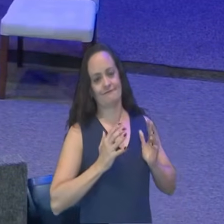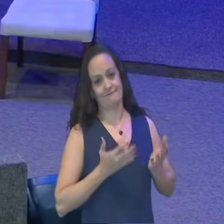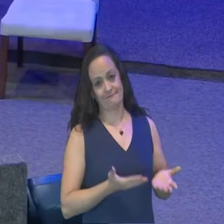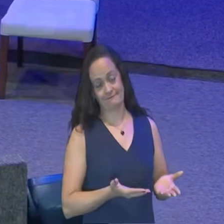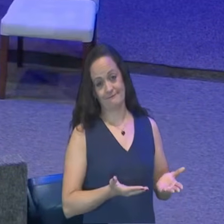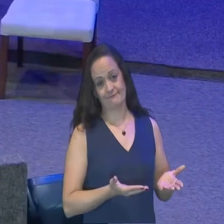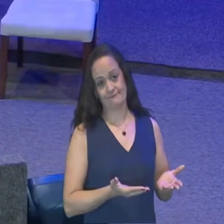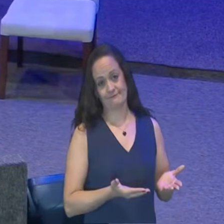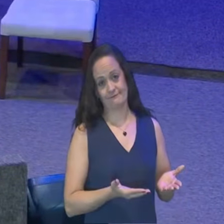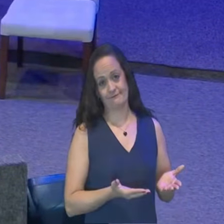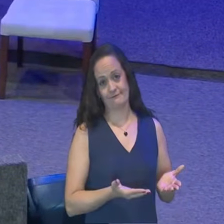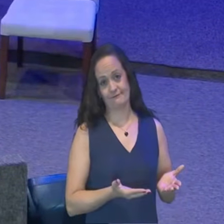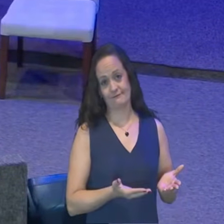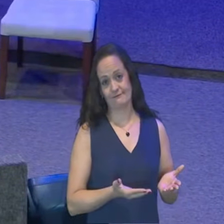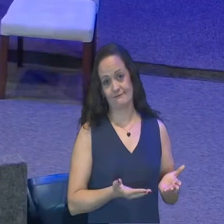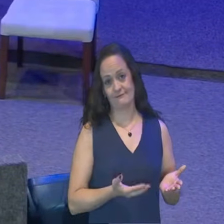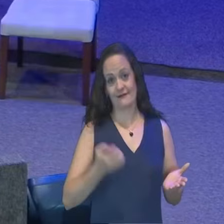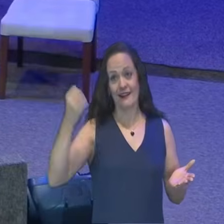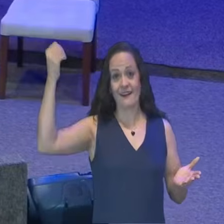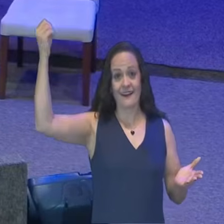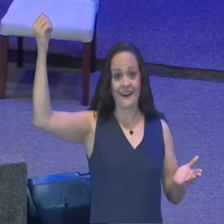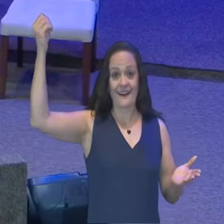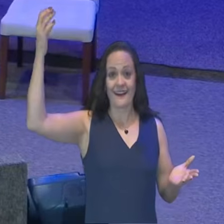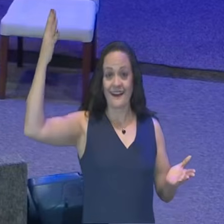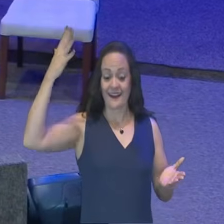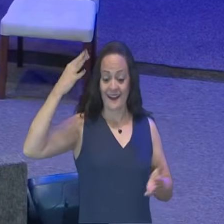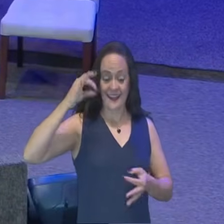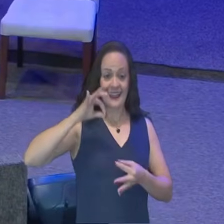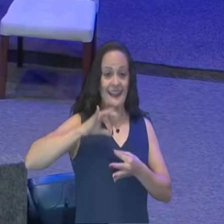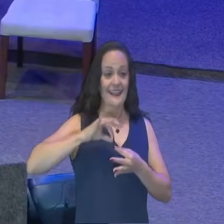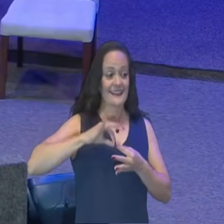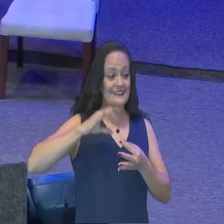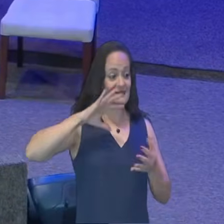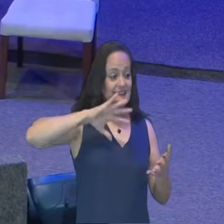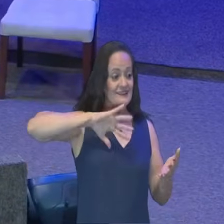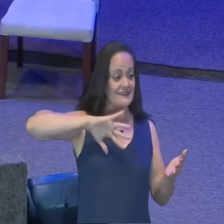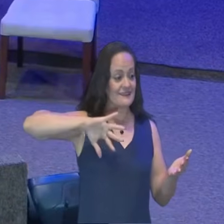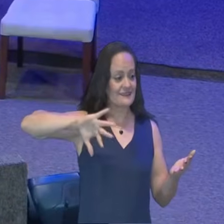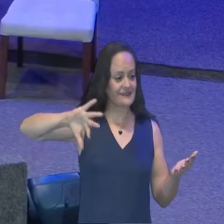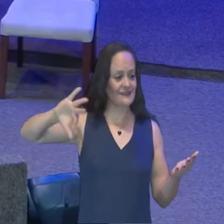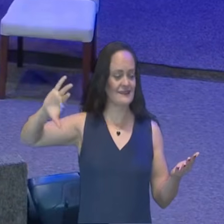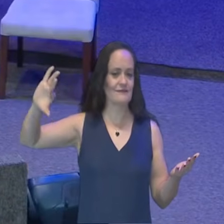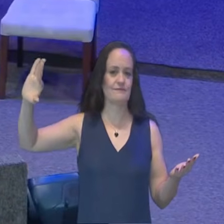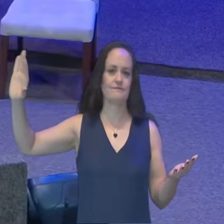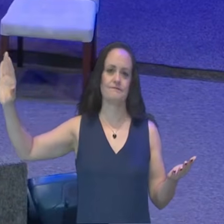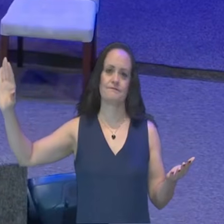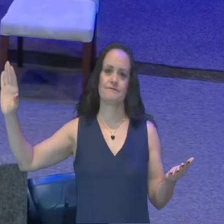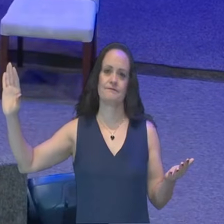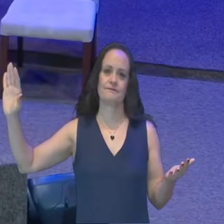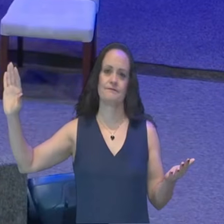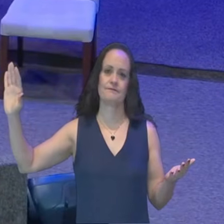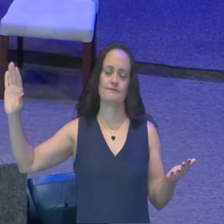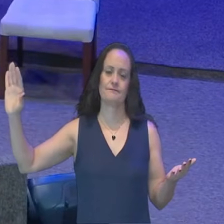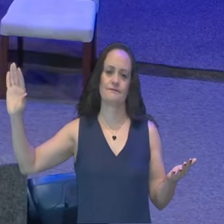E parece que o iluminar do Espírito não ocorre.